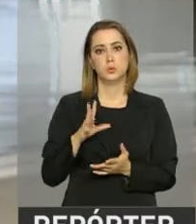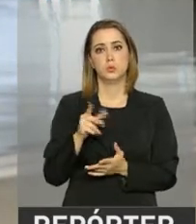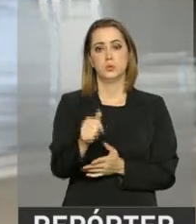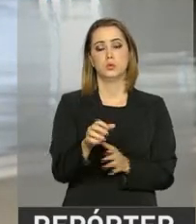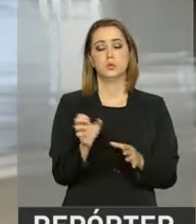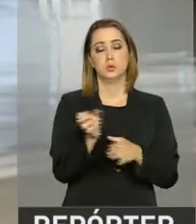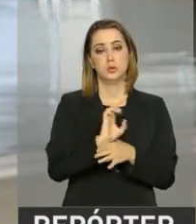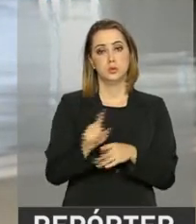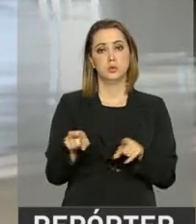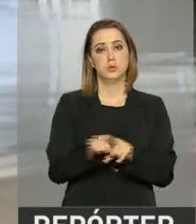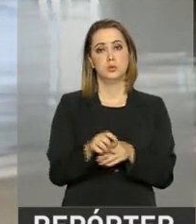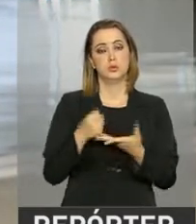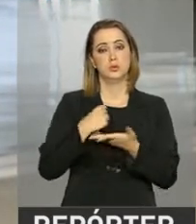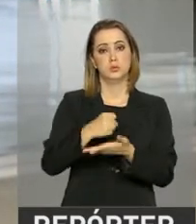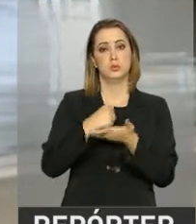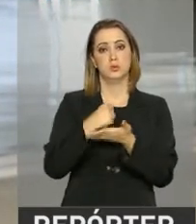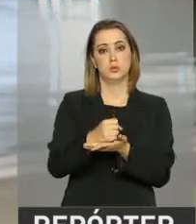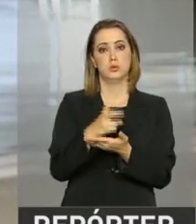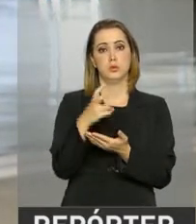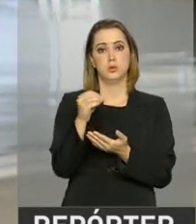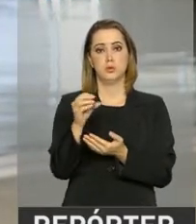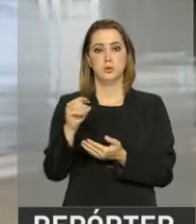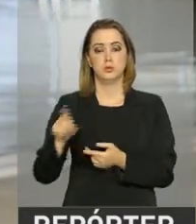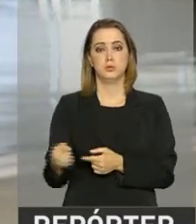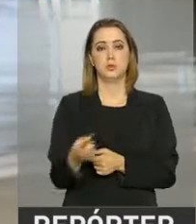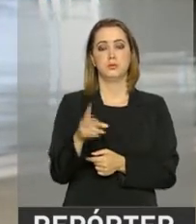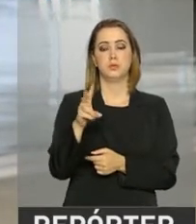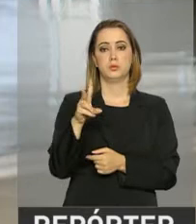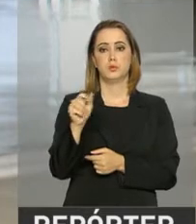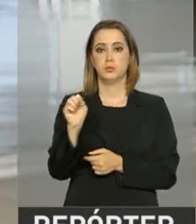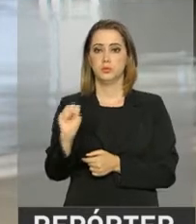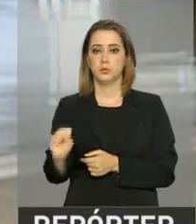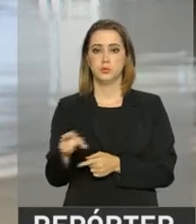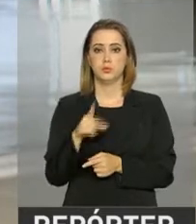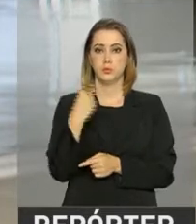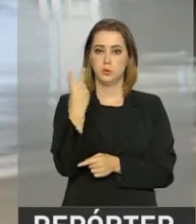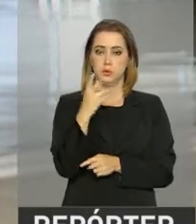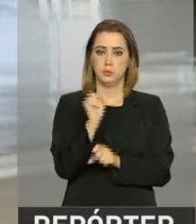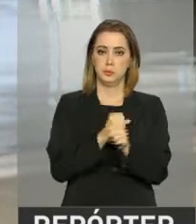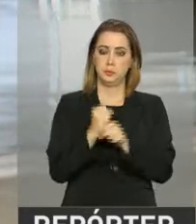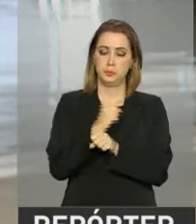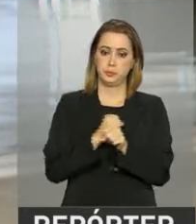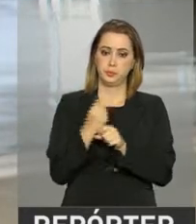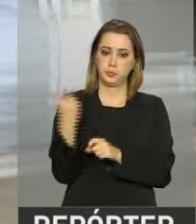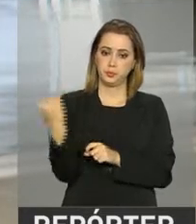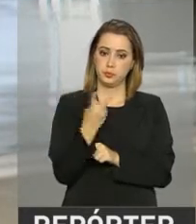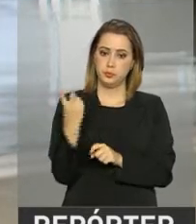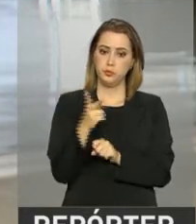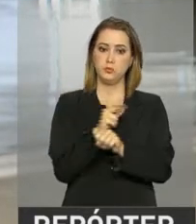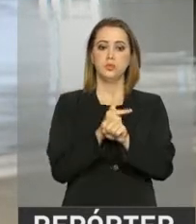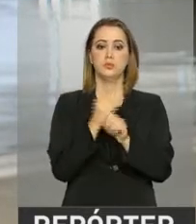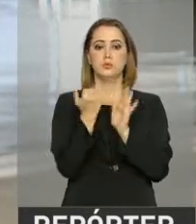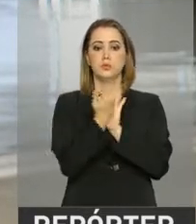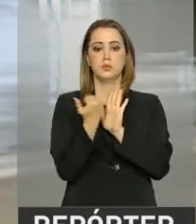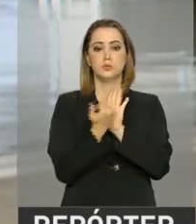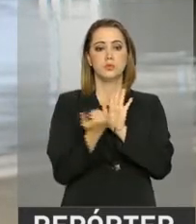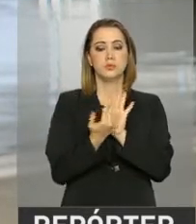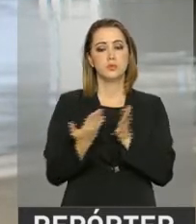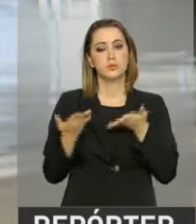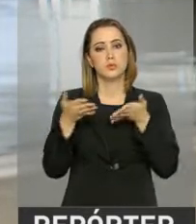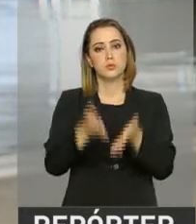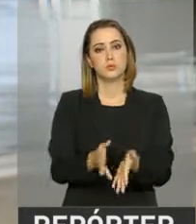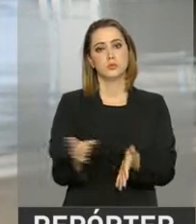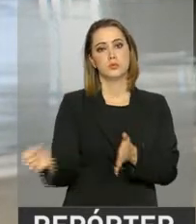e ele vai oferecer 500 mil vagas nos próximos dois anos ou nesses dois programas eles fazem parte do